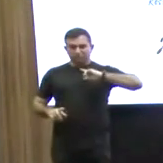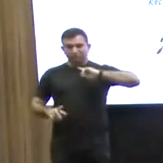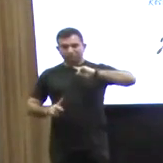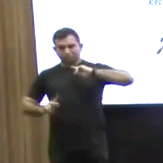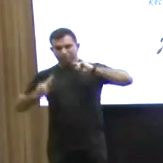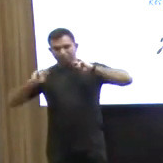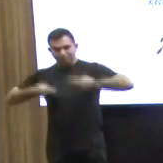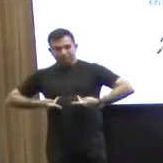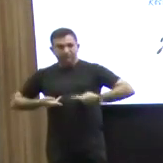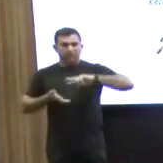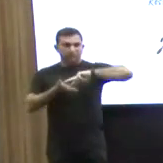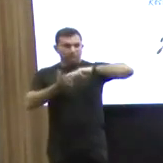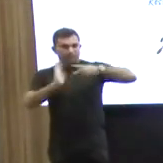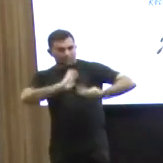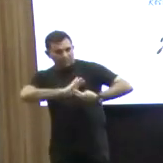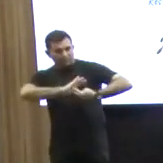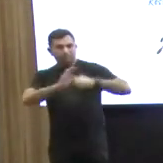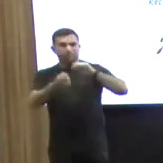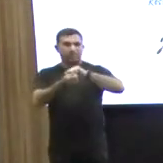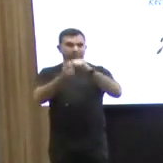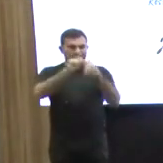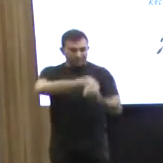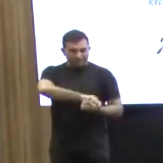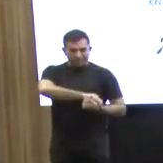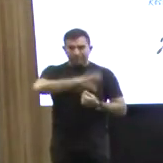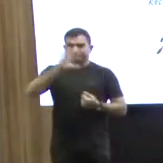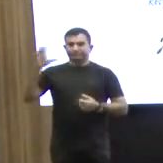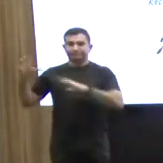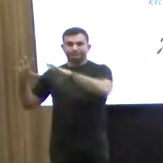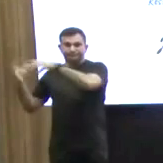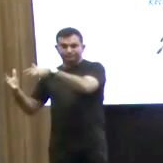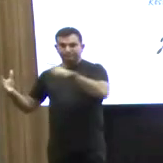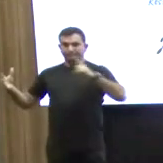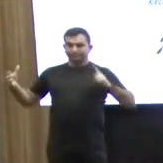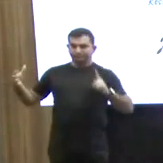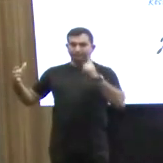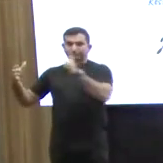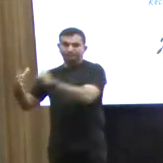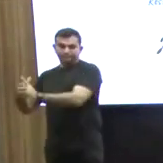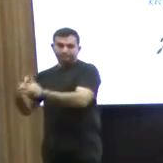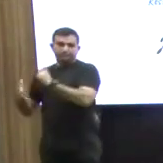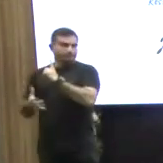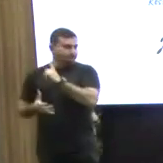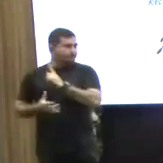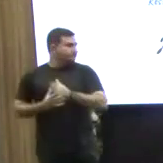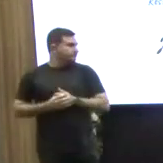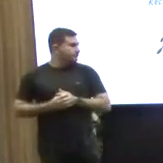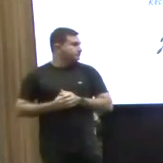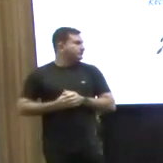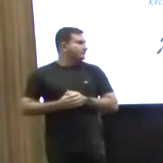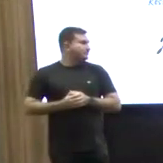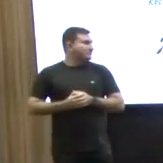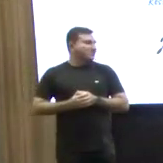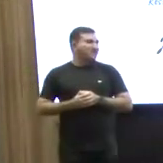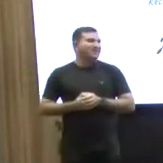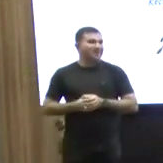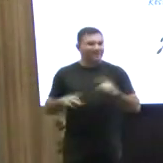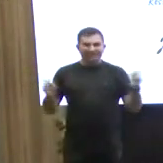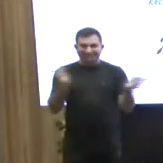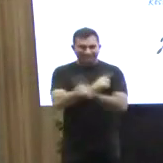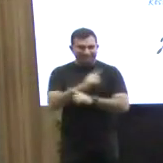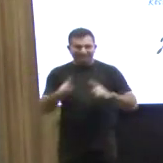A gente não está mais mudando tanto o mundo. A gente está se mudando para caber nesse mundo. Não sei o que está dizendo isso, é Sarah Schumann.